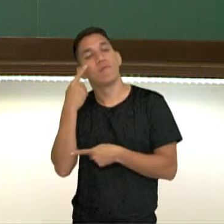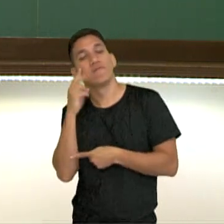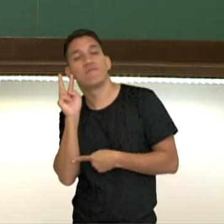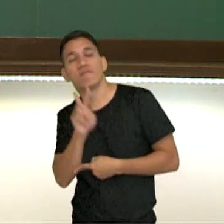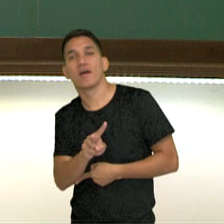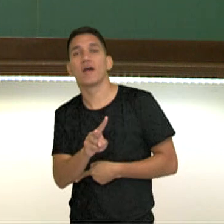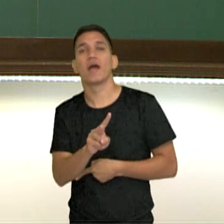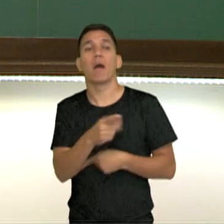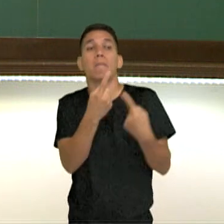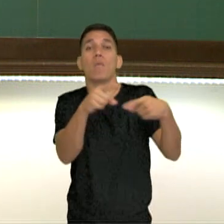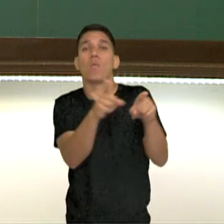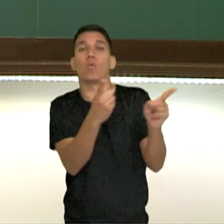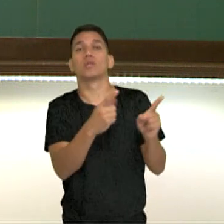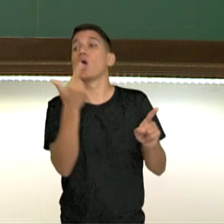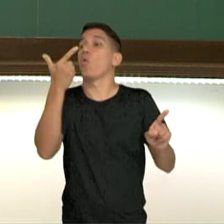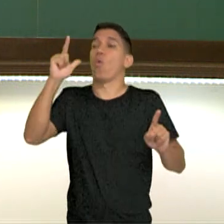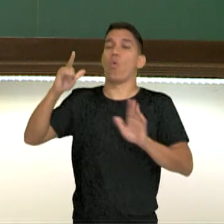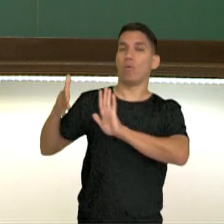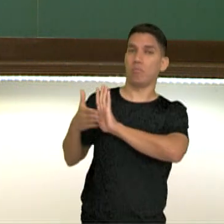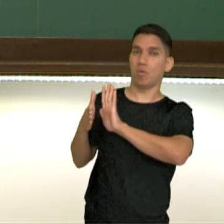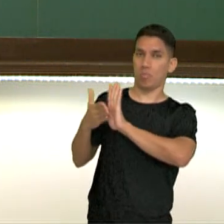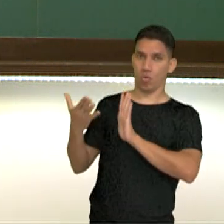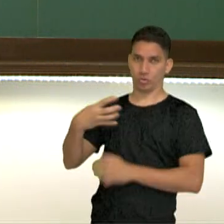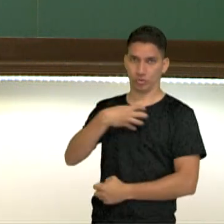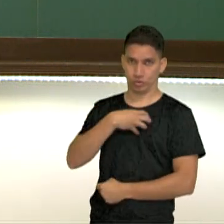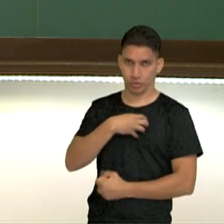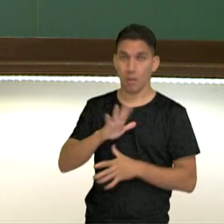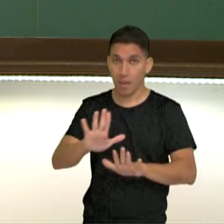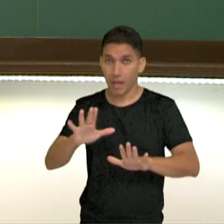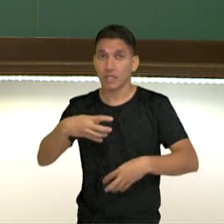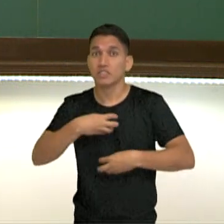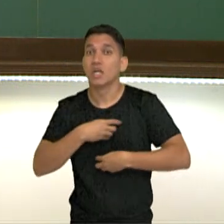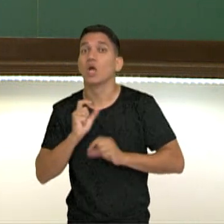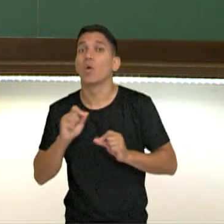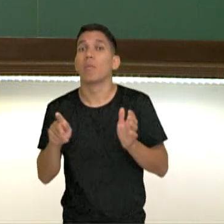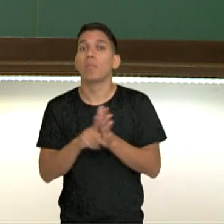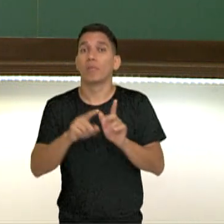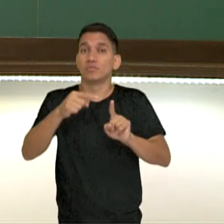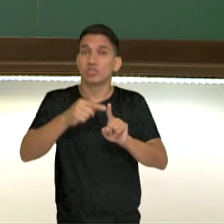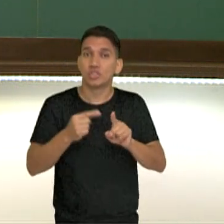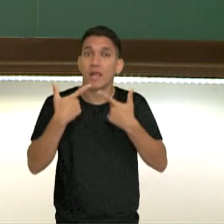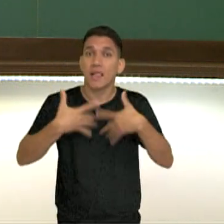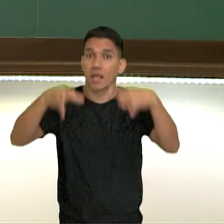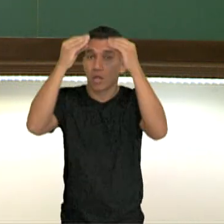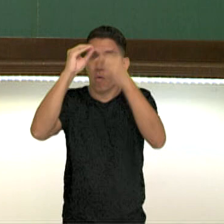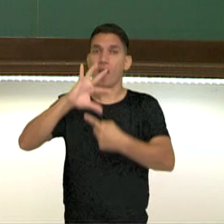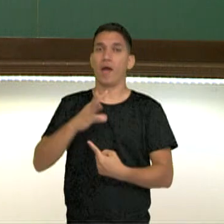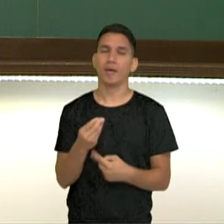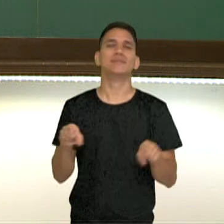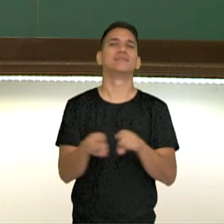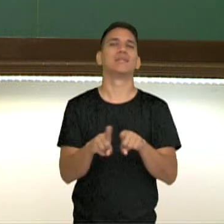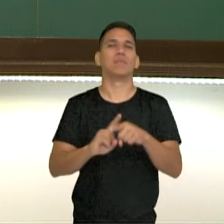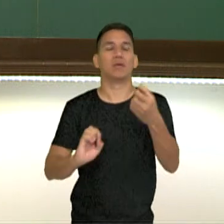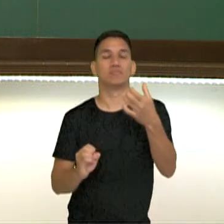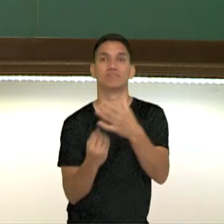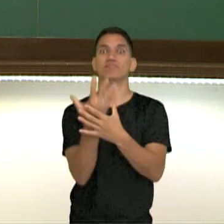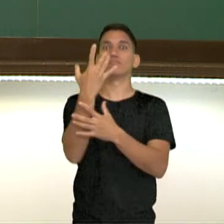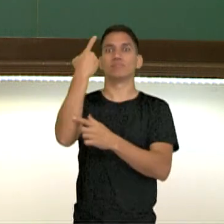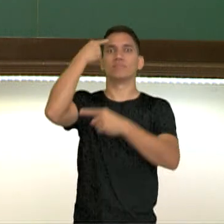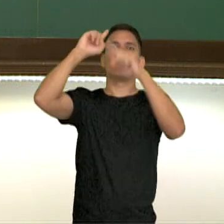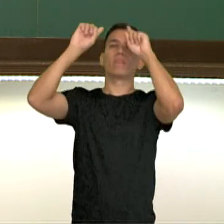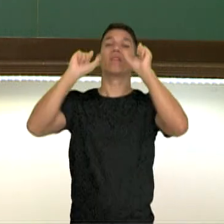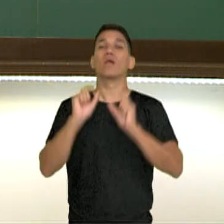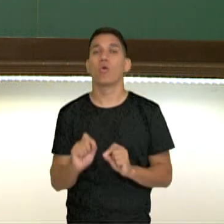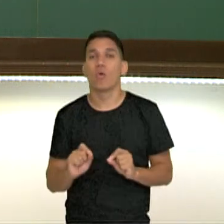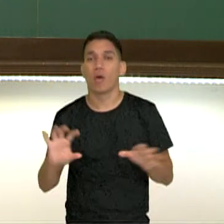é diferente, é uma outra proposta, uma outra pegada, mas é um tipo de linguagem artística que também surge, né,